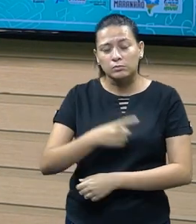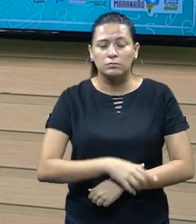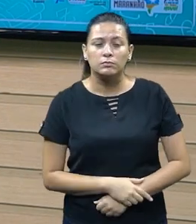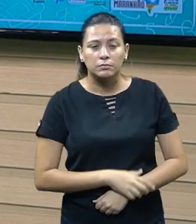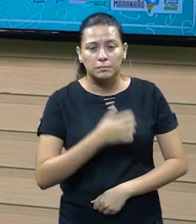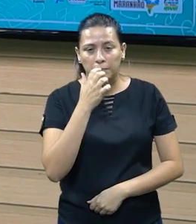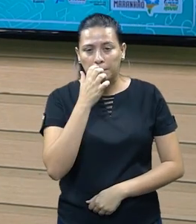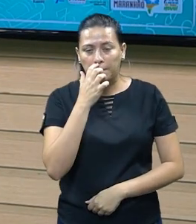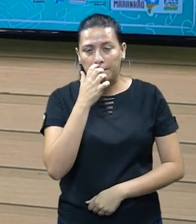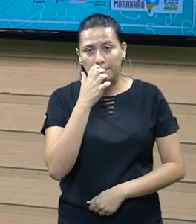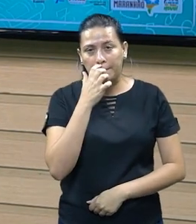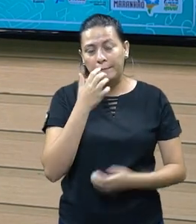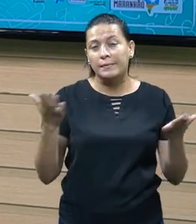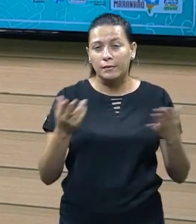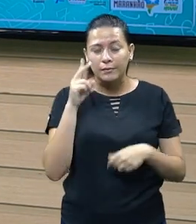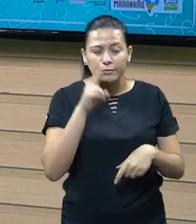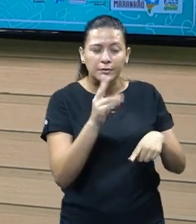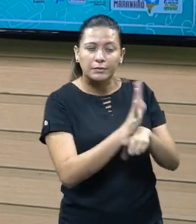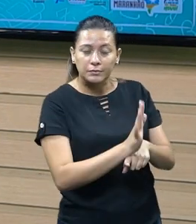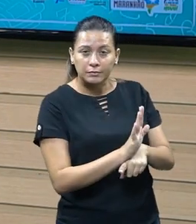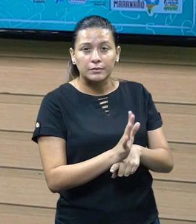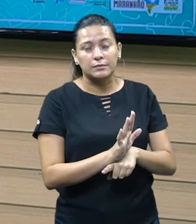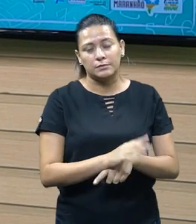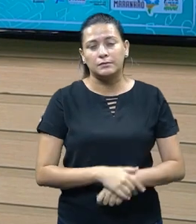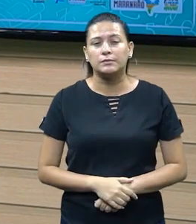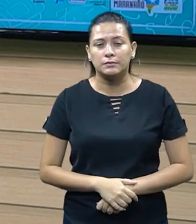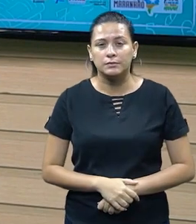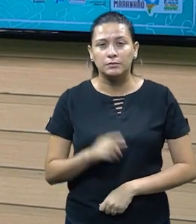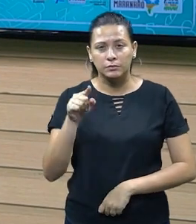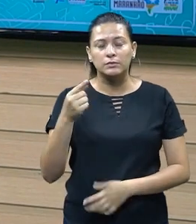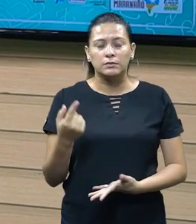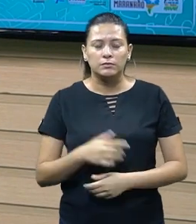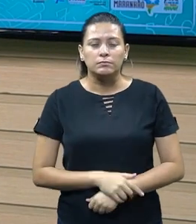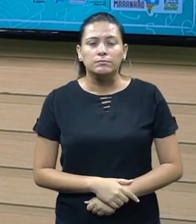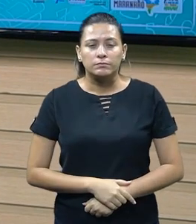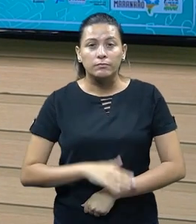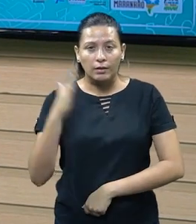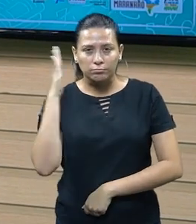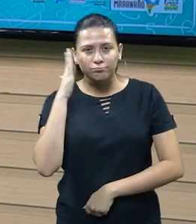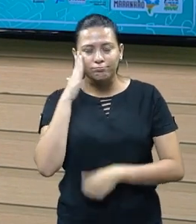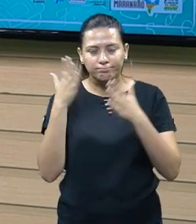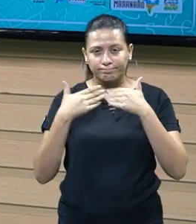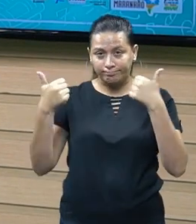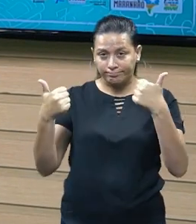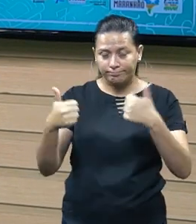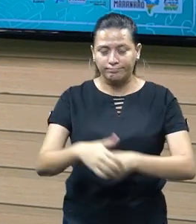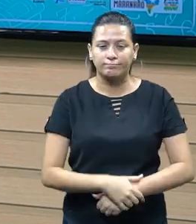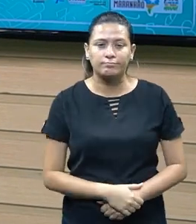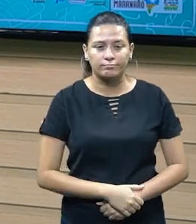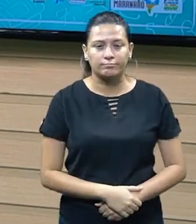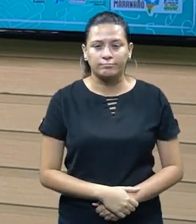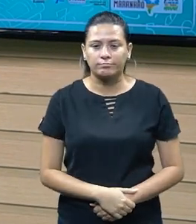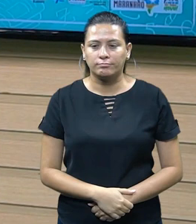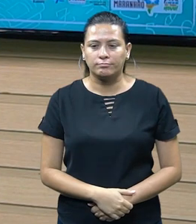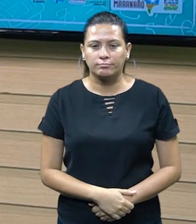no que a gente acabou de ver agora nessa aula com o vídeo ele dá uma amarrada e aí a gente consegue eh